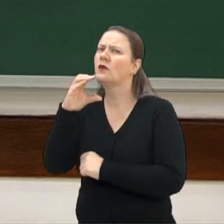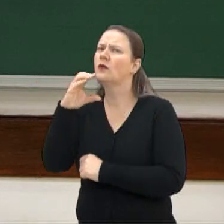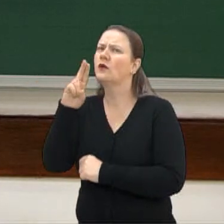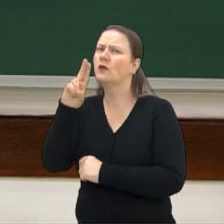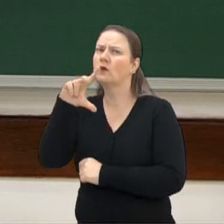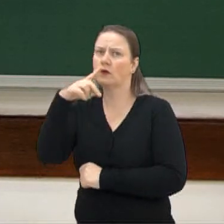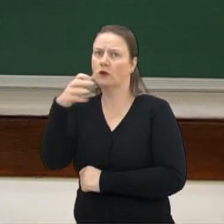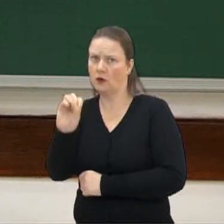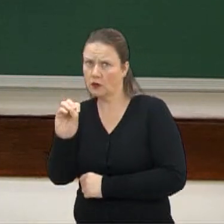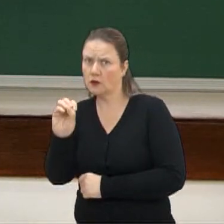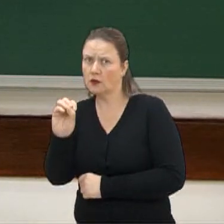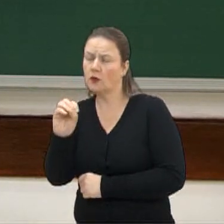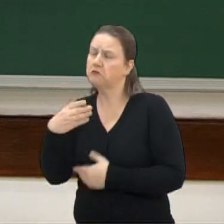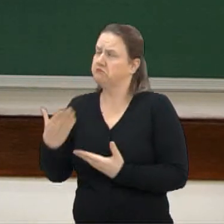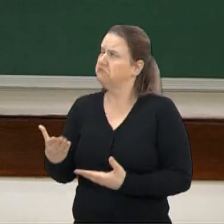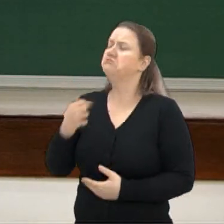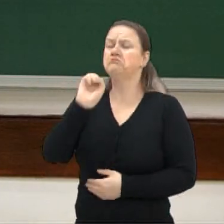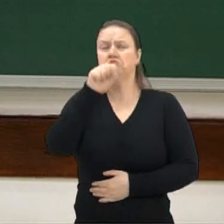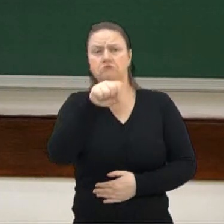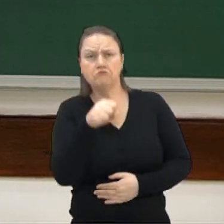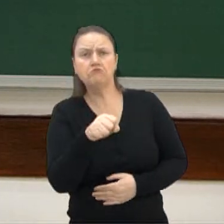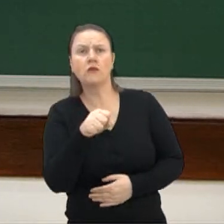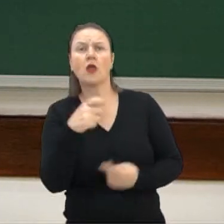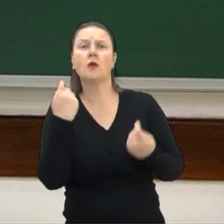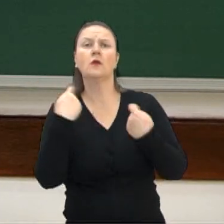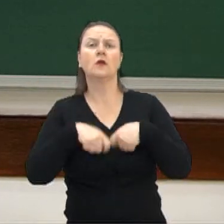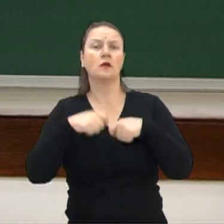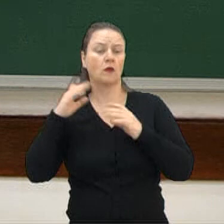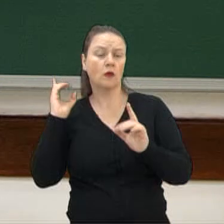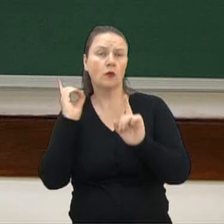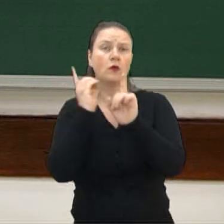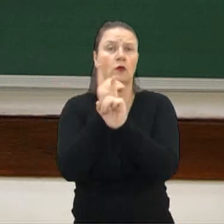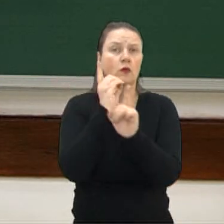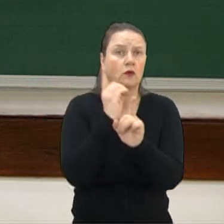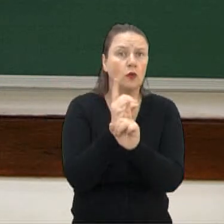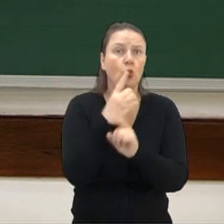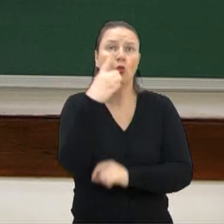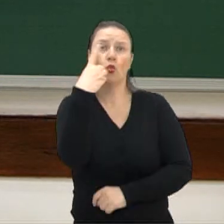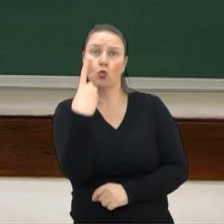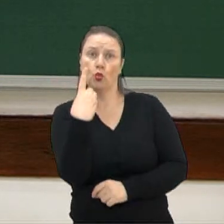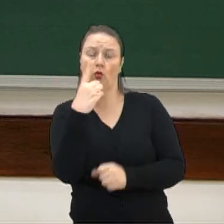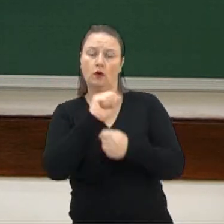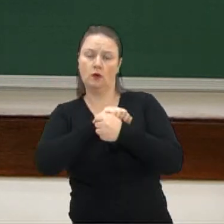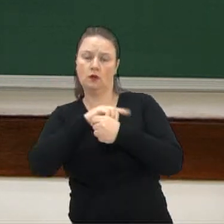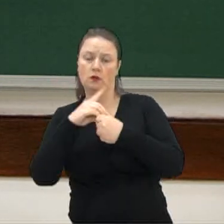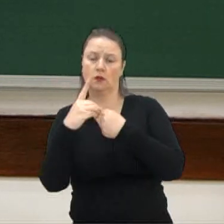mas era para você encontrar as locuções adverbiais que tivesse um advérbio que fosse